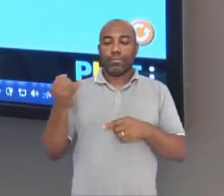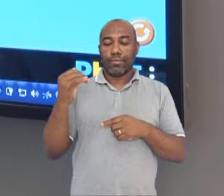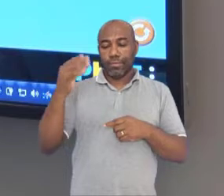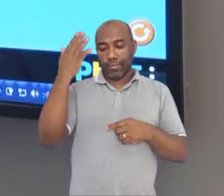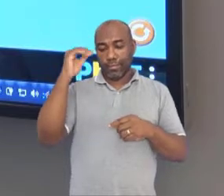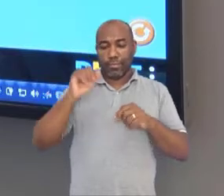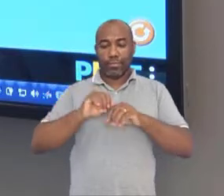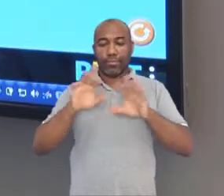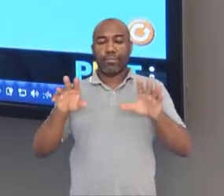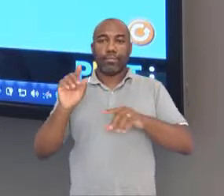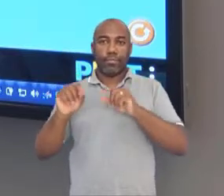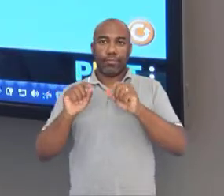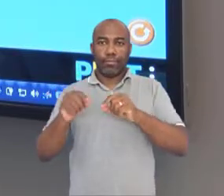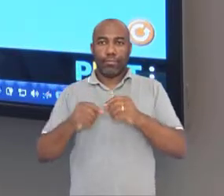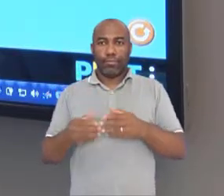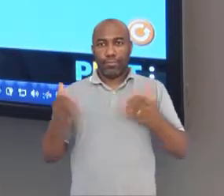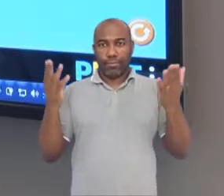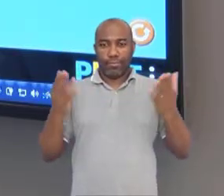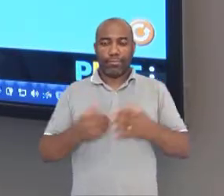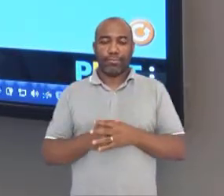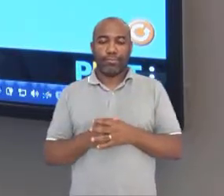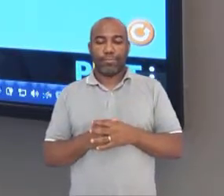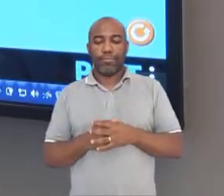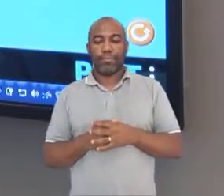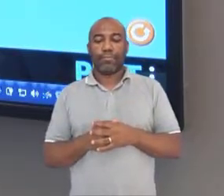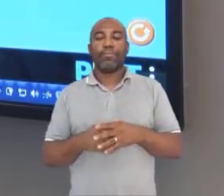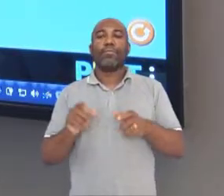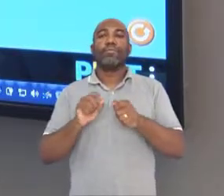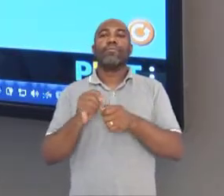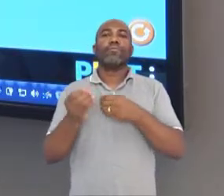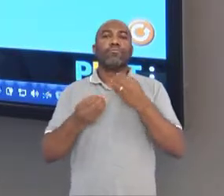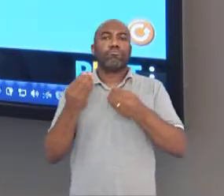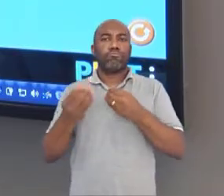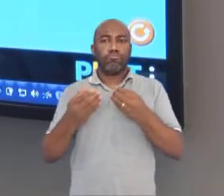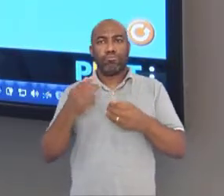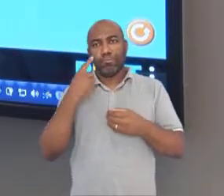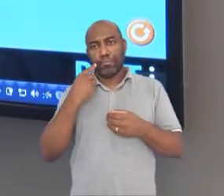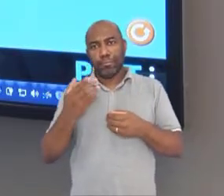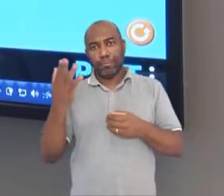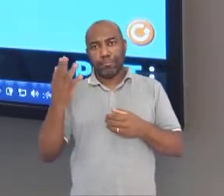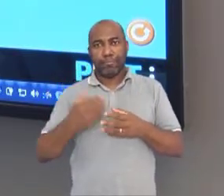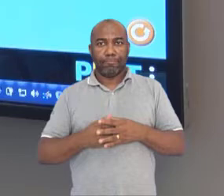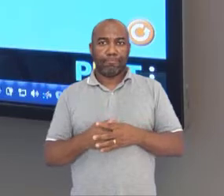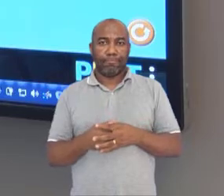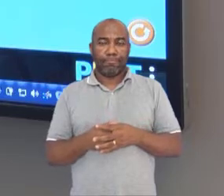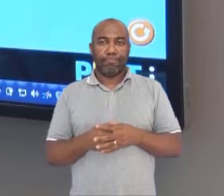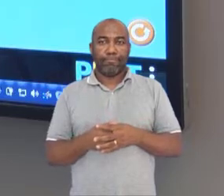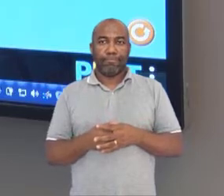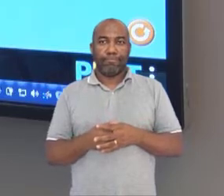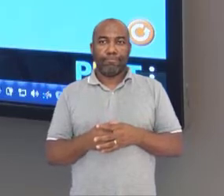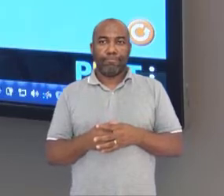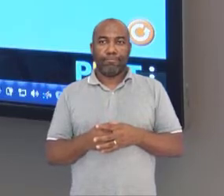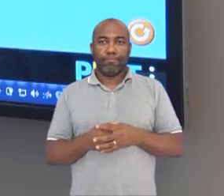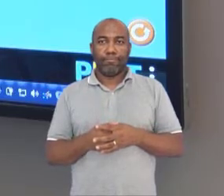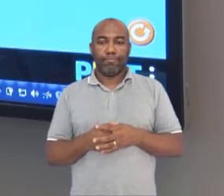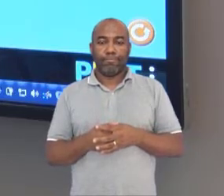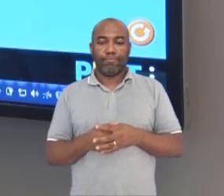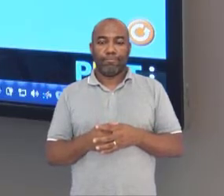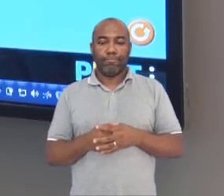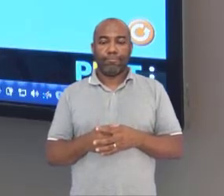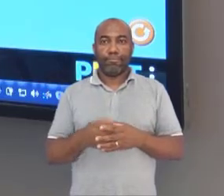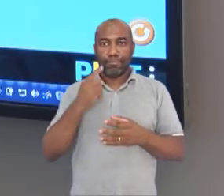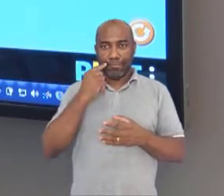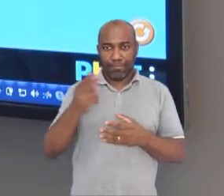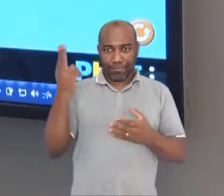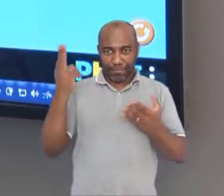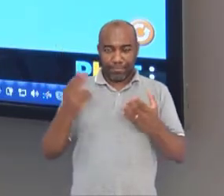paralelo. Vamos aos elementos do circuito. Show de bola! Aqui está o